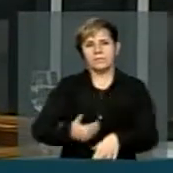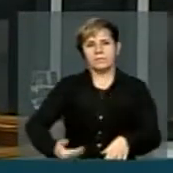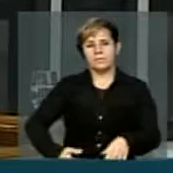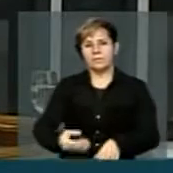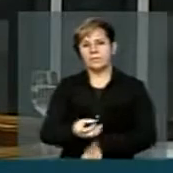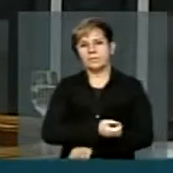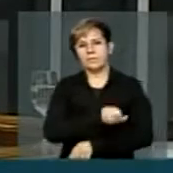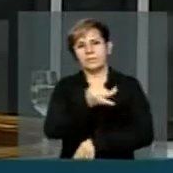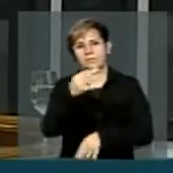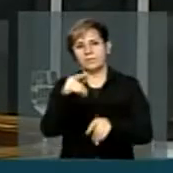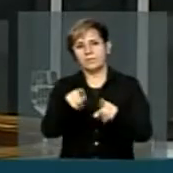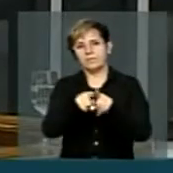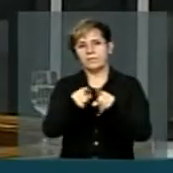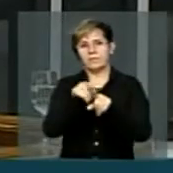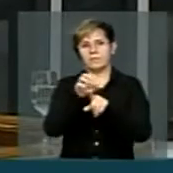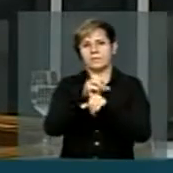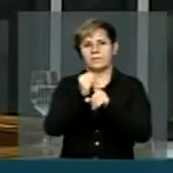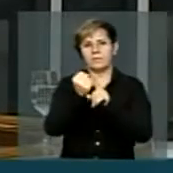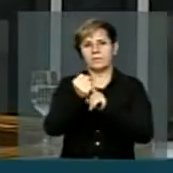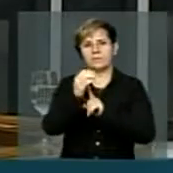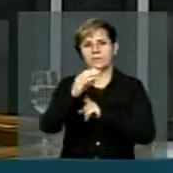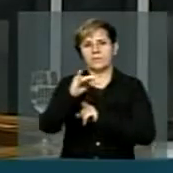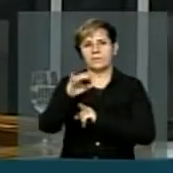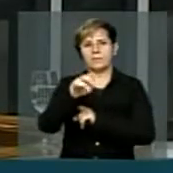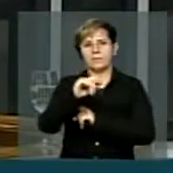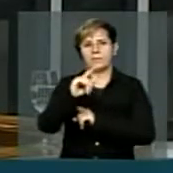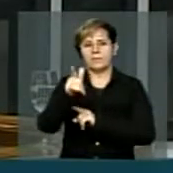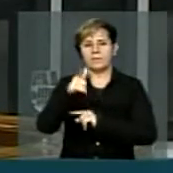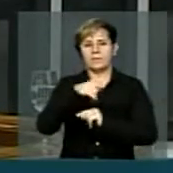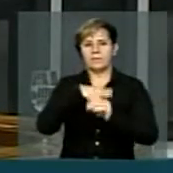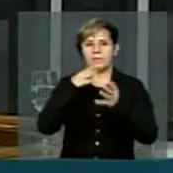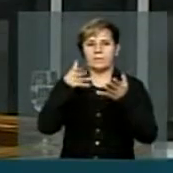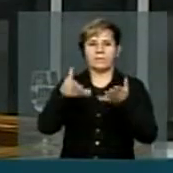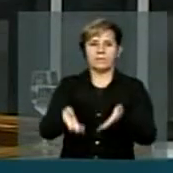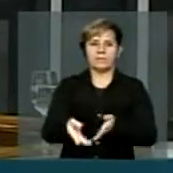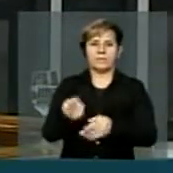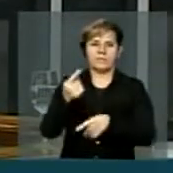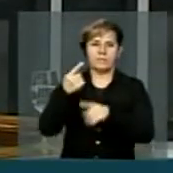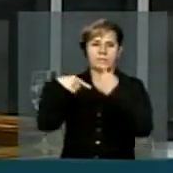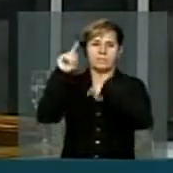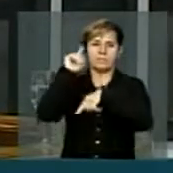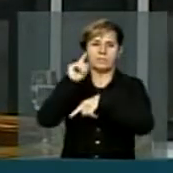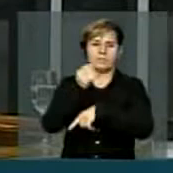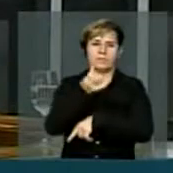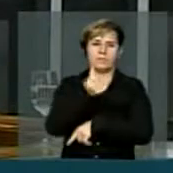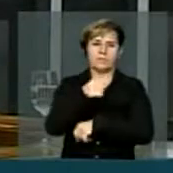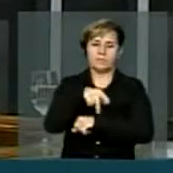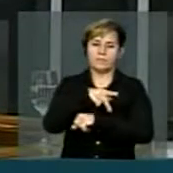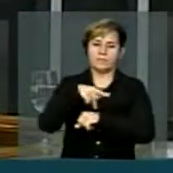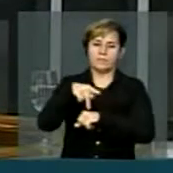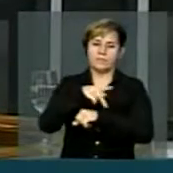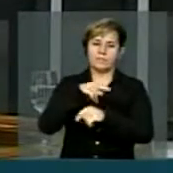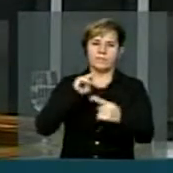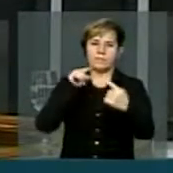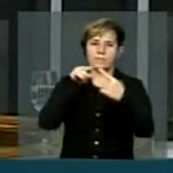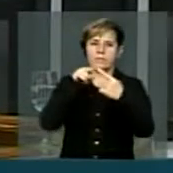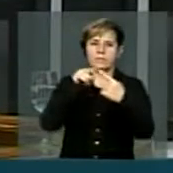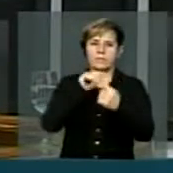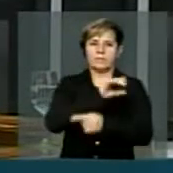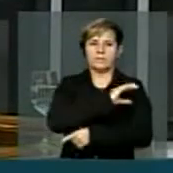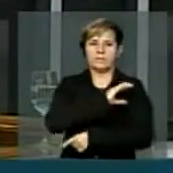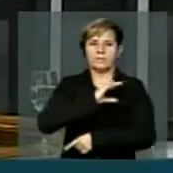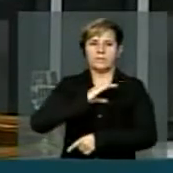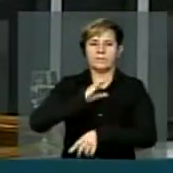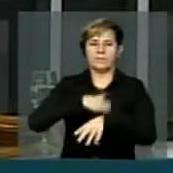da sociedade civil e entidades que participam do desenvolvimento dos 6 países foco da Comissão